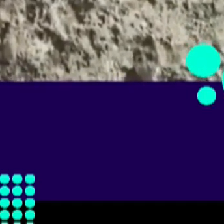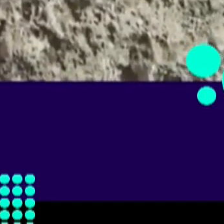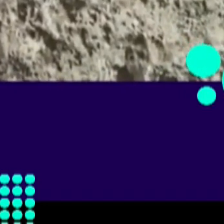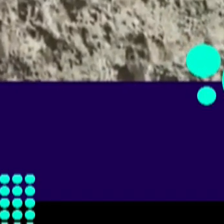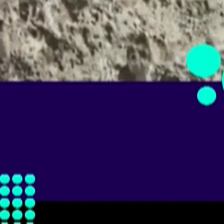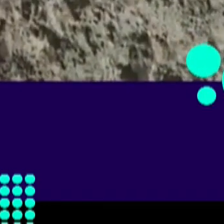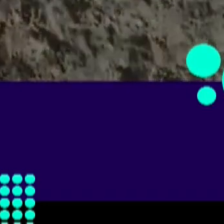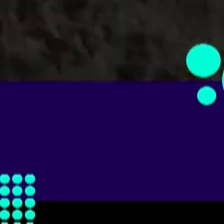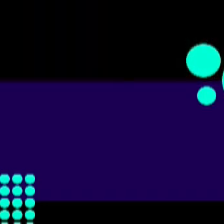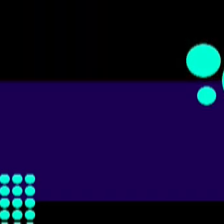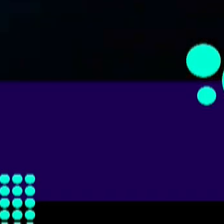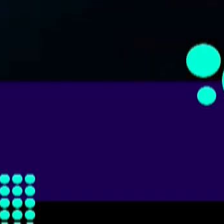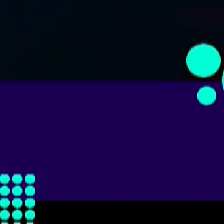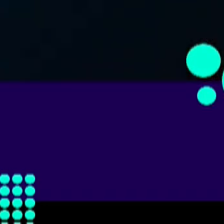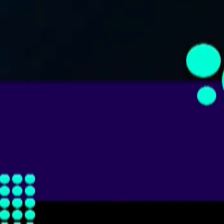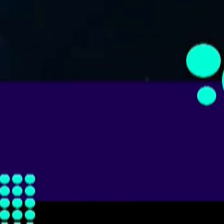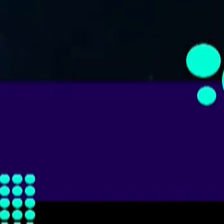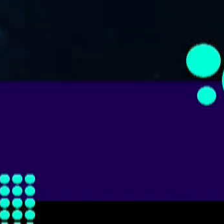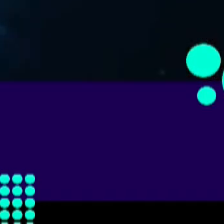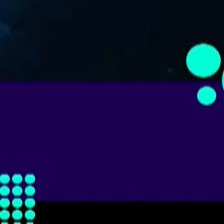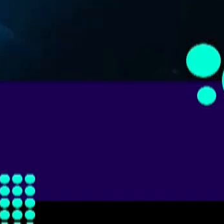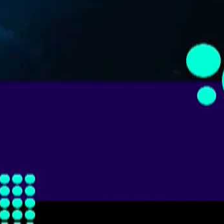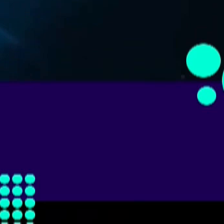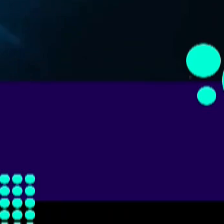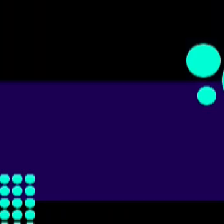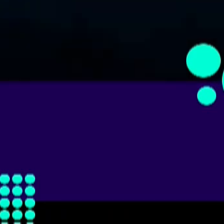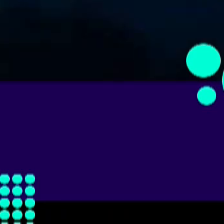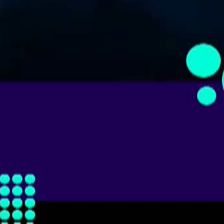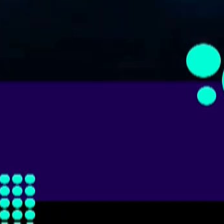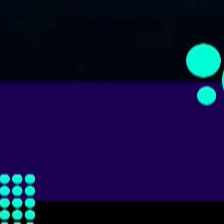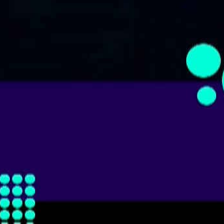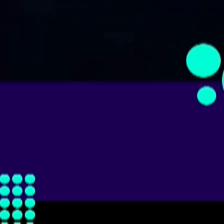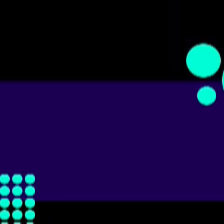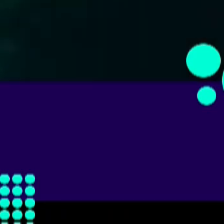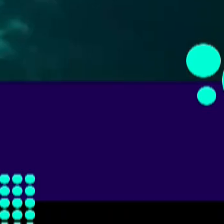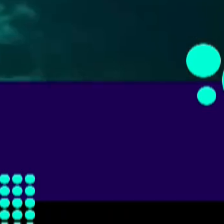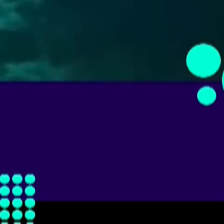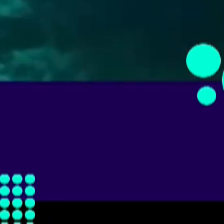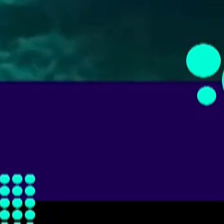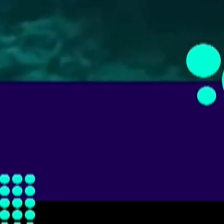I'm sorry. You did everything you could.